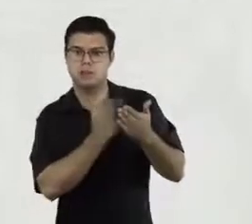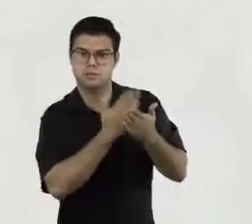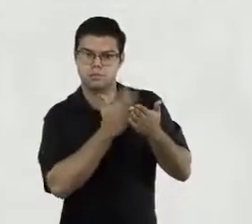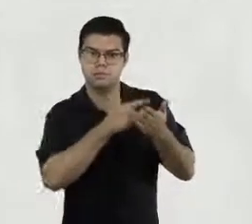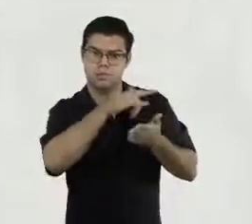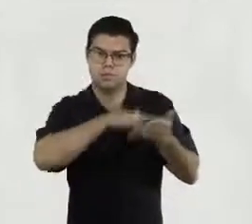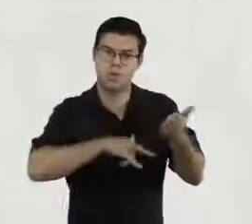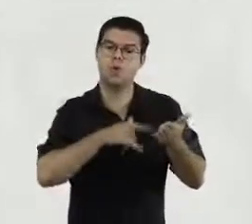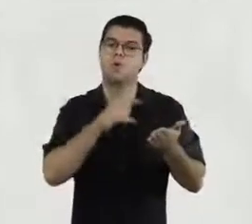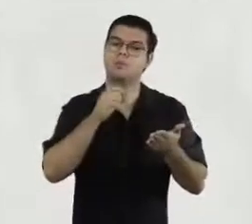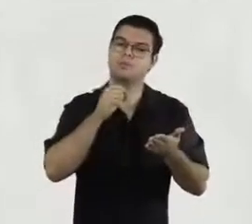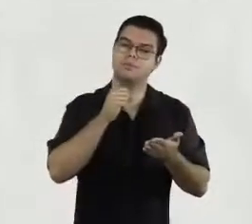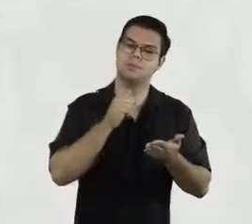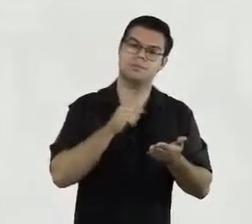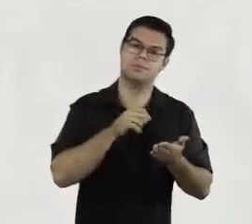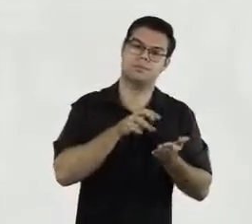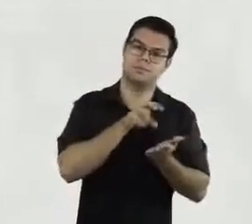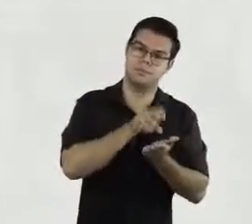documentado.